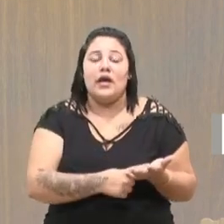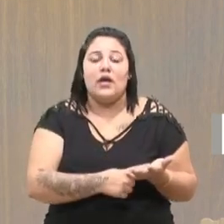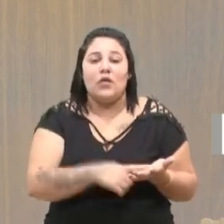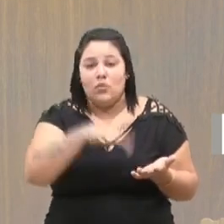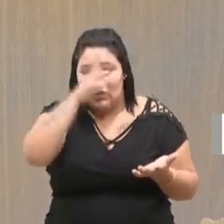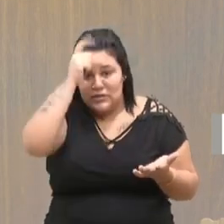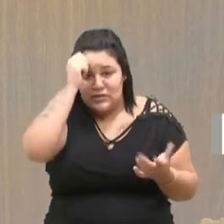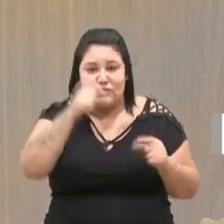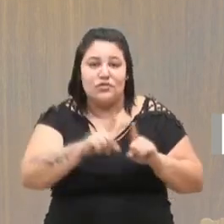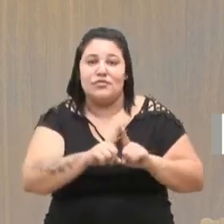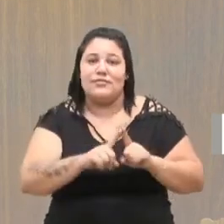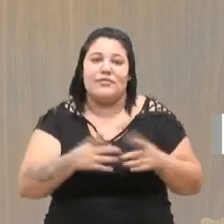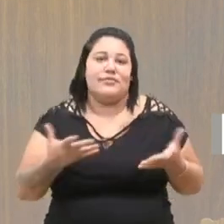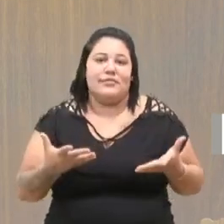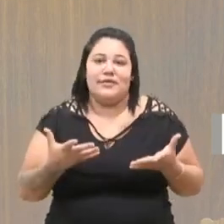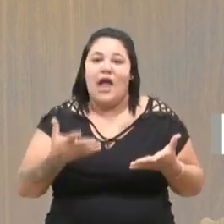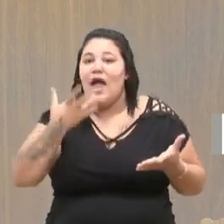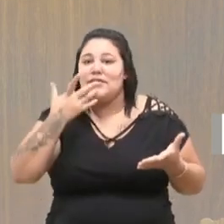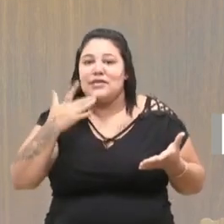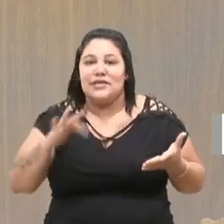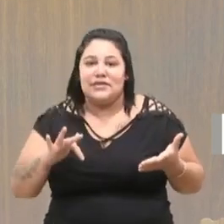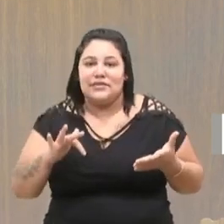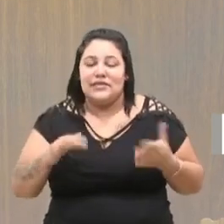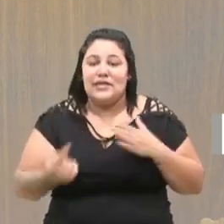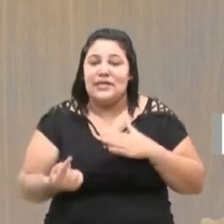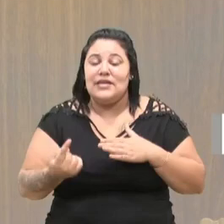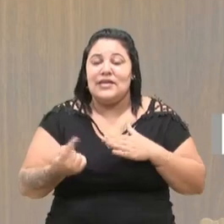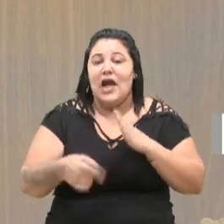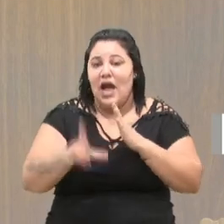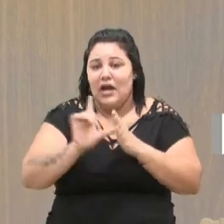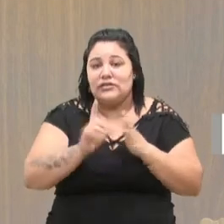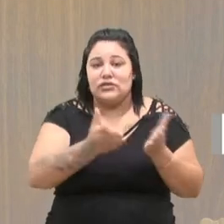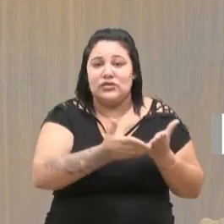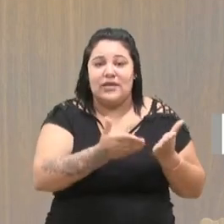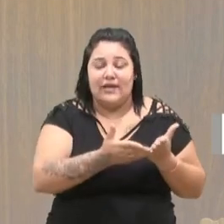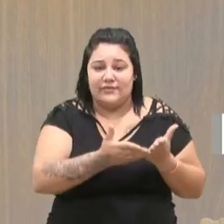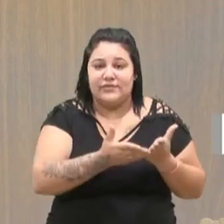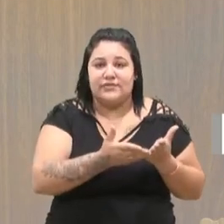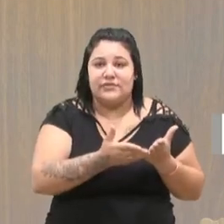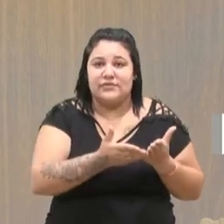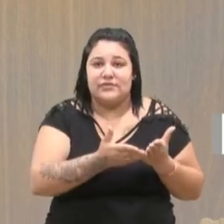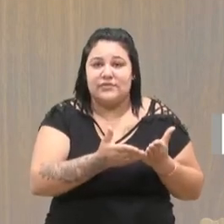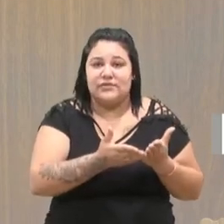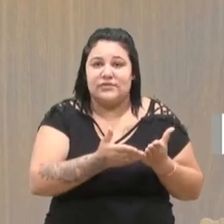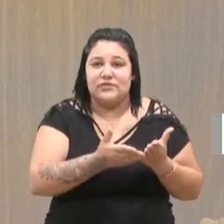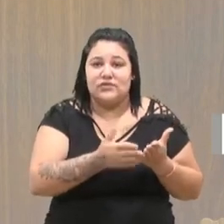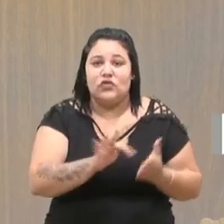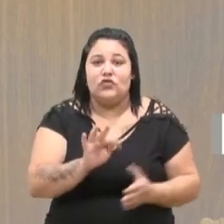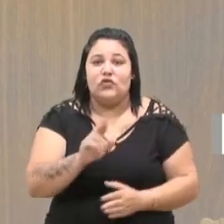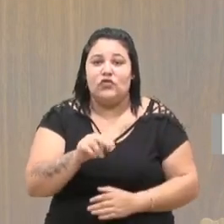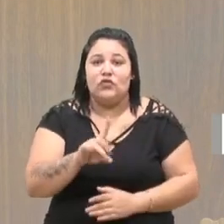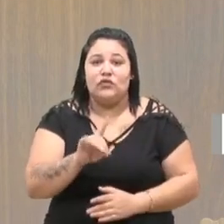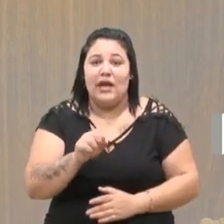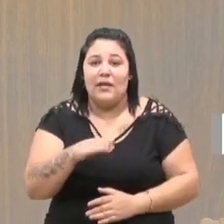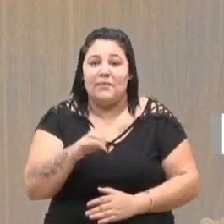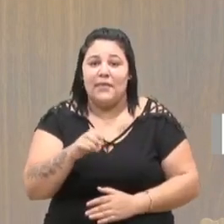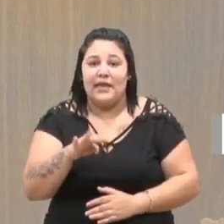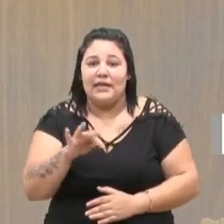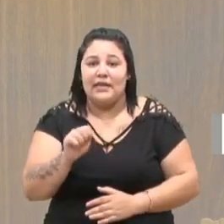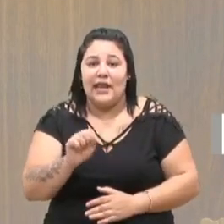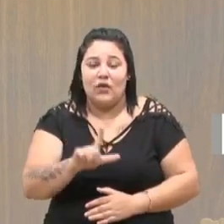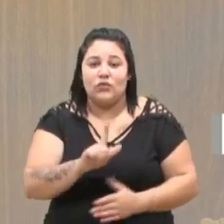municípios e as crianças que antes estudavam no ensino fundamental no governo do